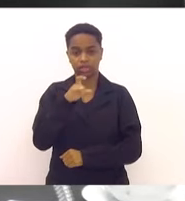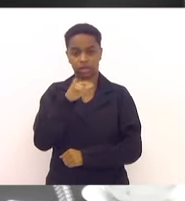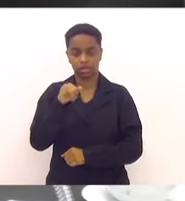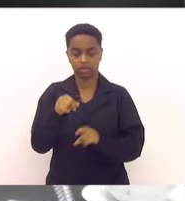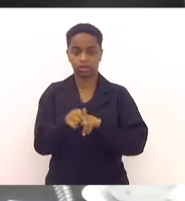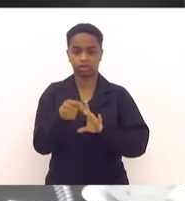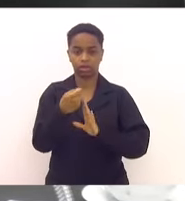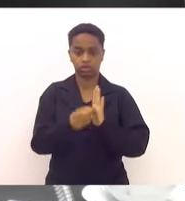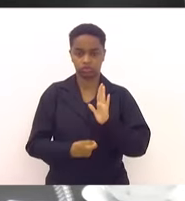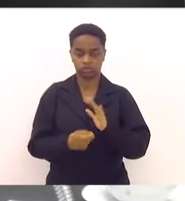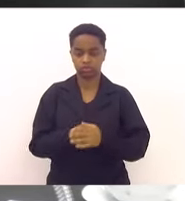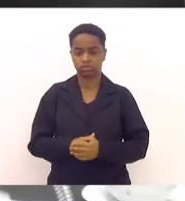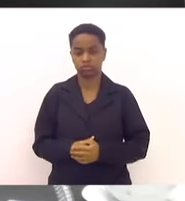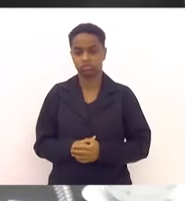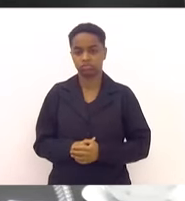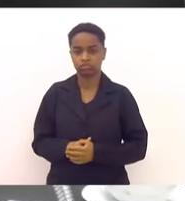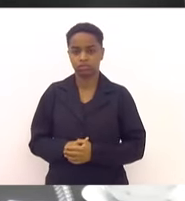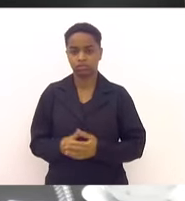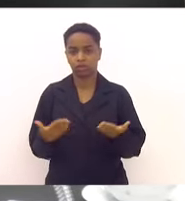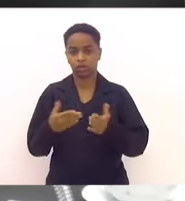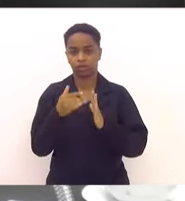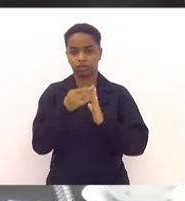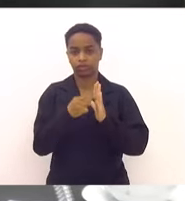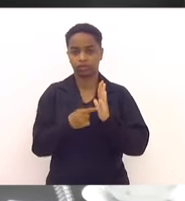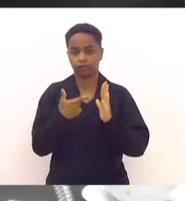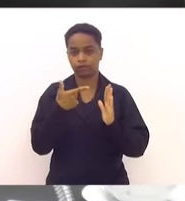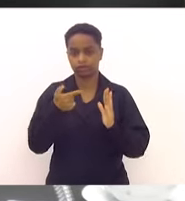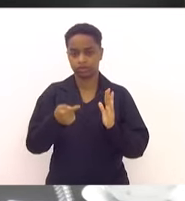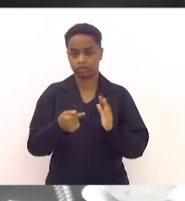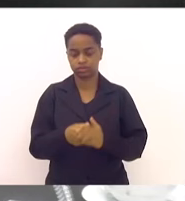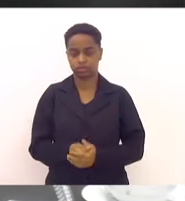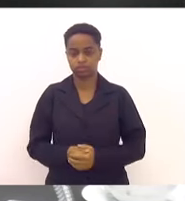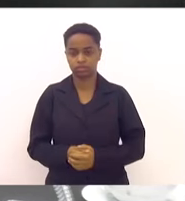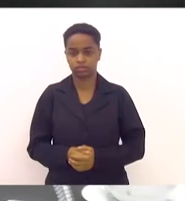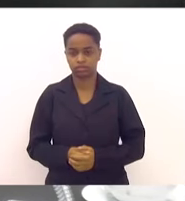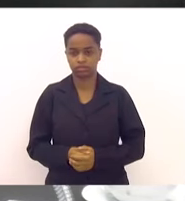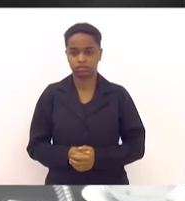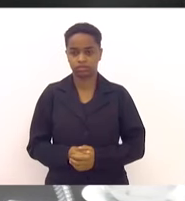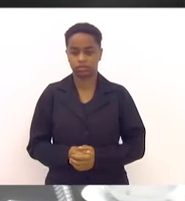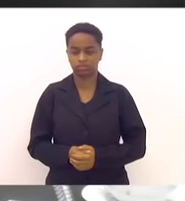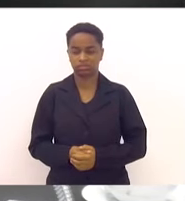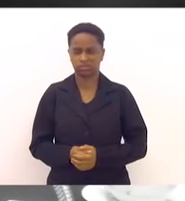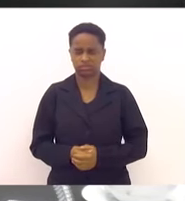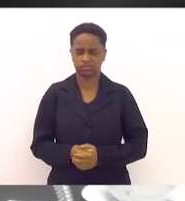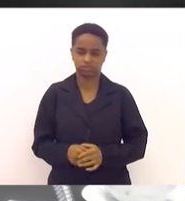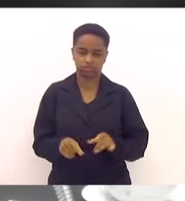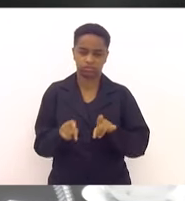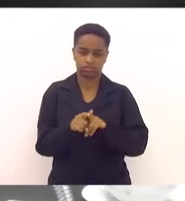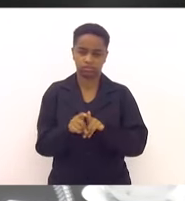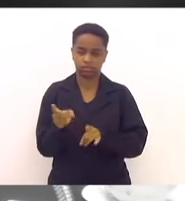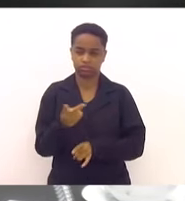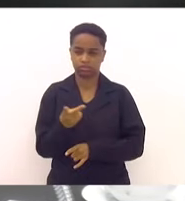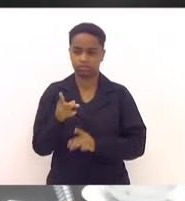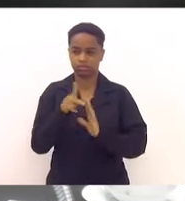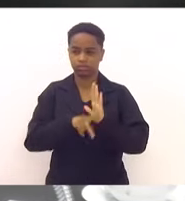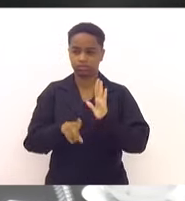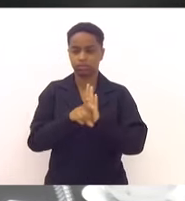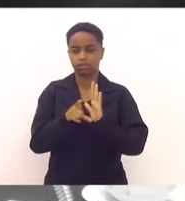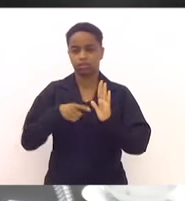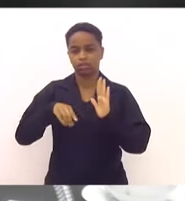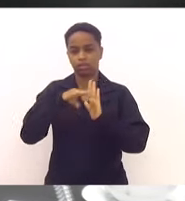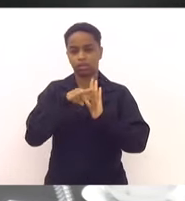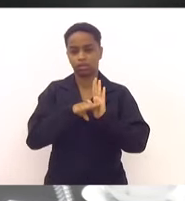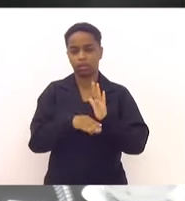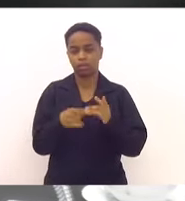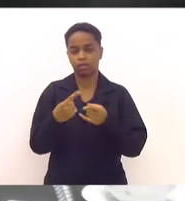autora. Passo então ao 27 da pauta. Também esses dois projetos vieram em pauta porque eram projetos que estavam com o